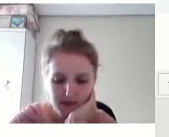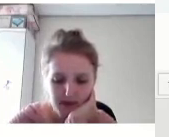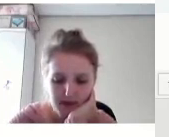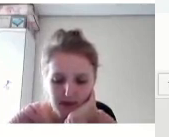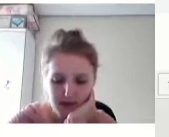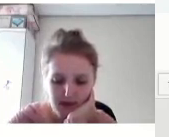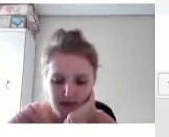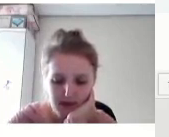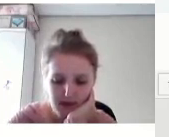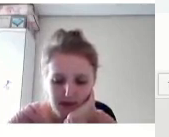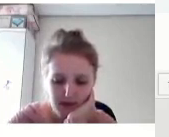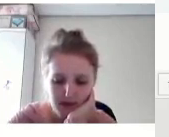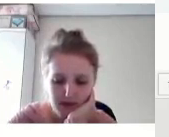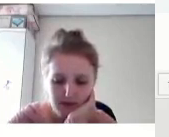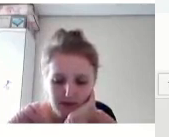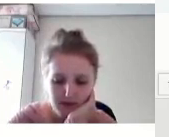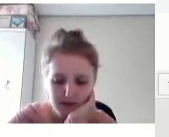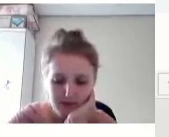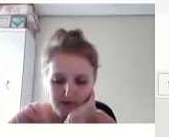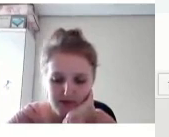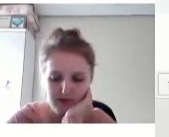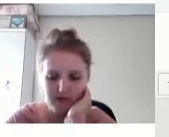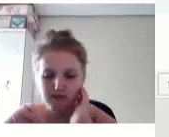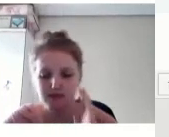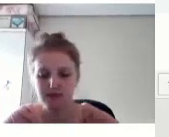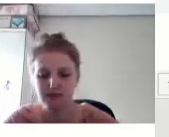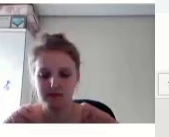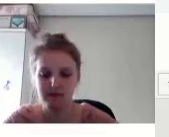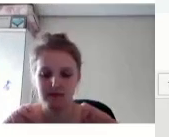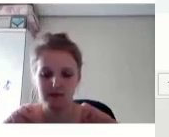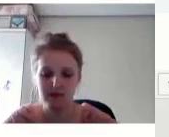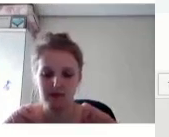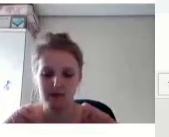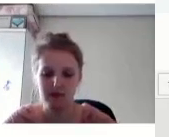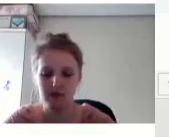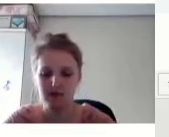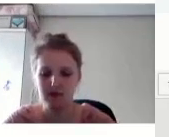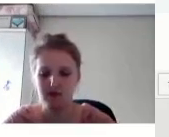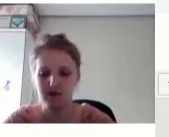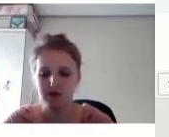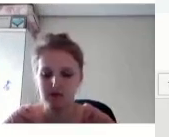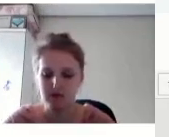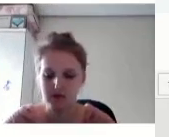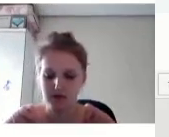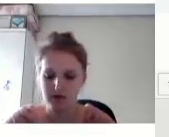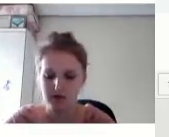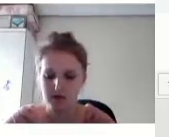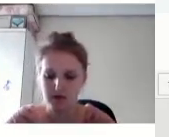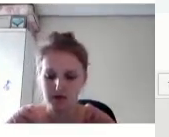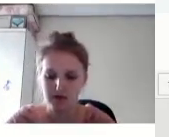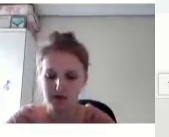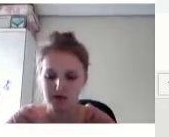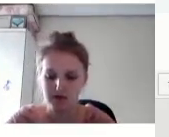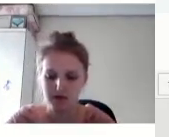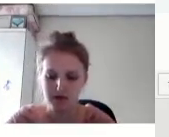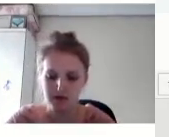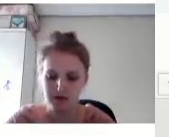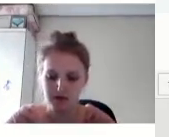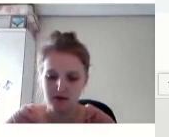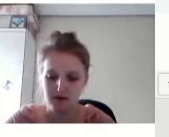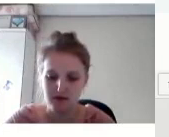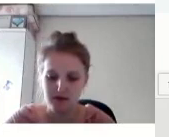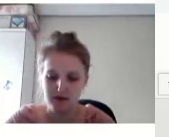g, del φ, eu vou escrever, né? Eu vou escrever del h, del π, del h, del φ e usar